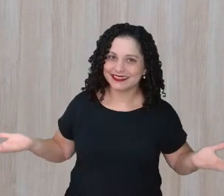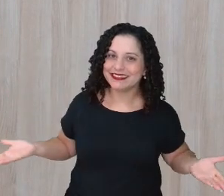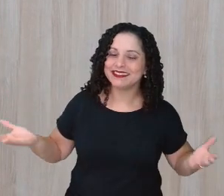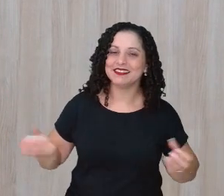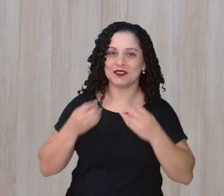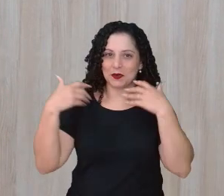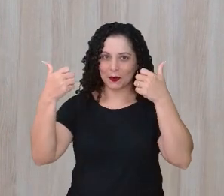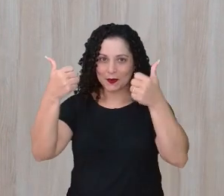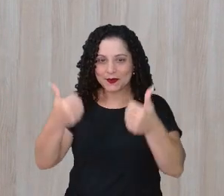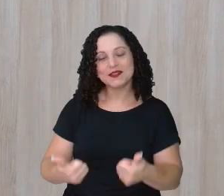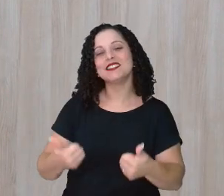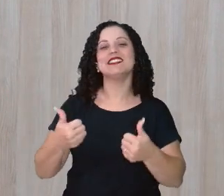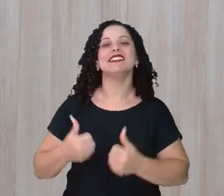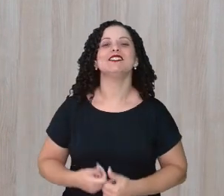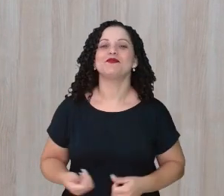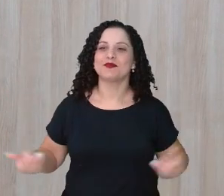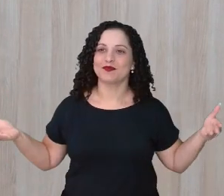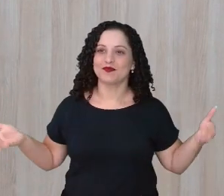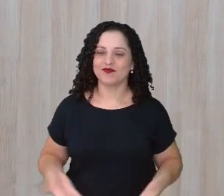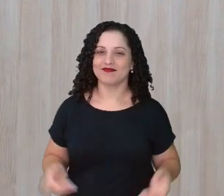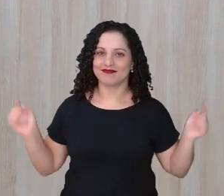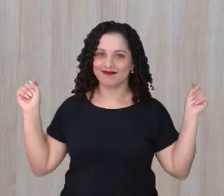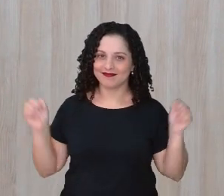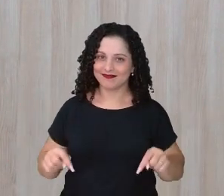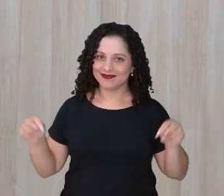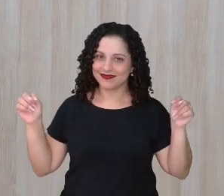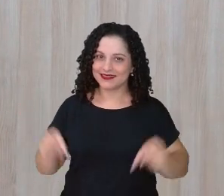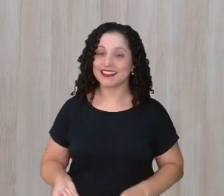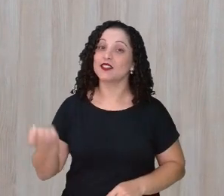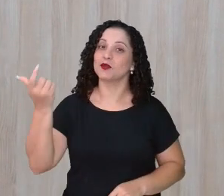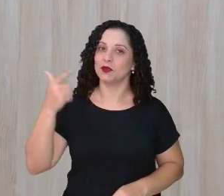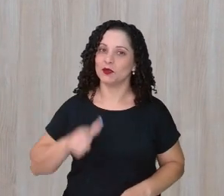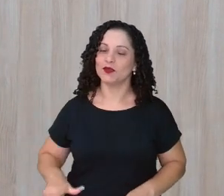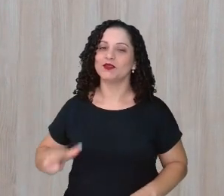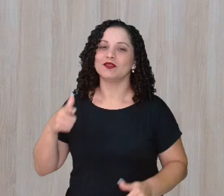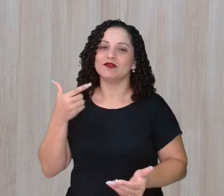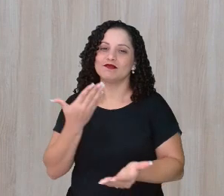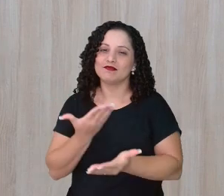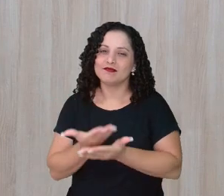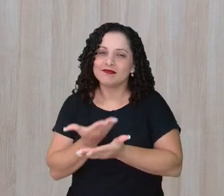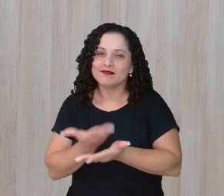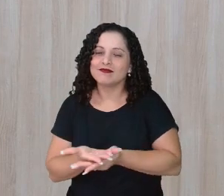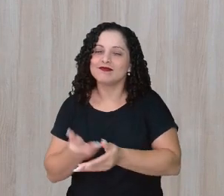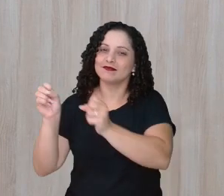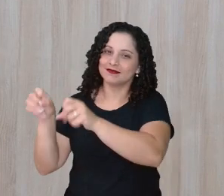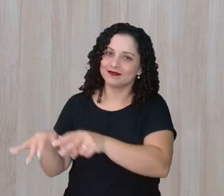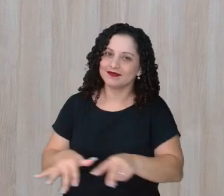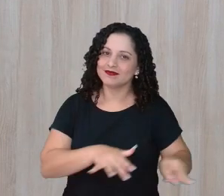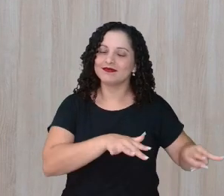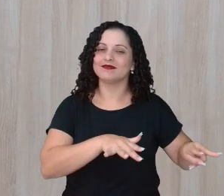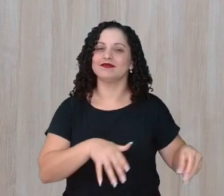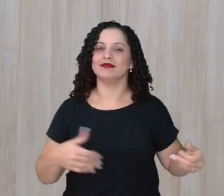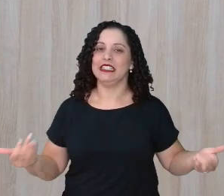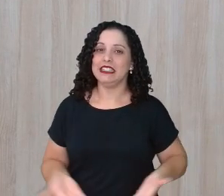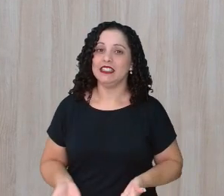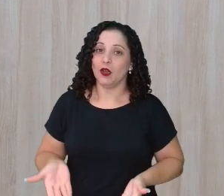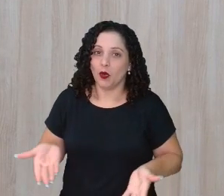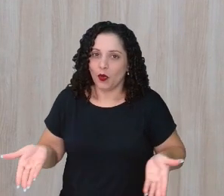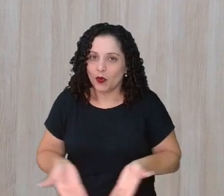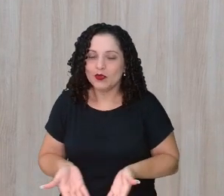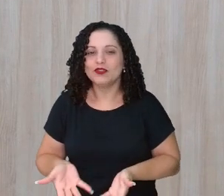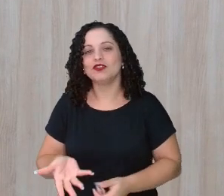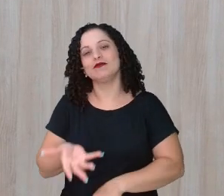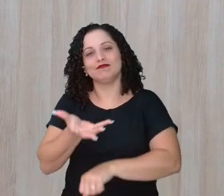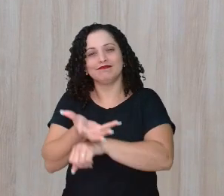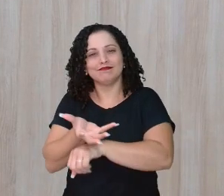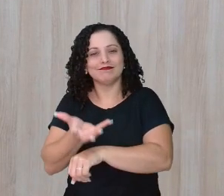amores, tudo bem com vocês? Estamos aqui novamente, iniciando mais uma semana e mais uma aula de história aqui para